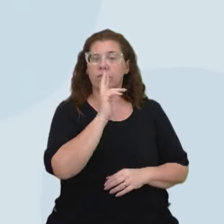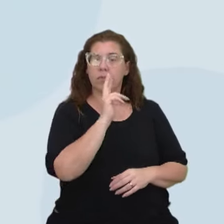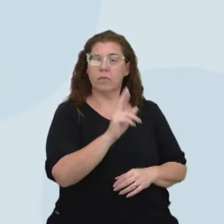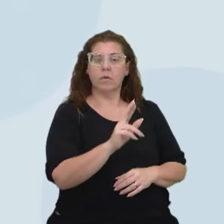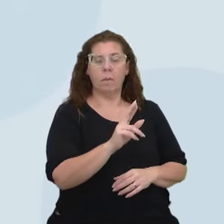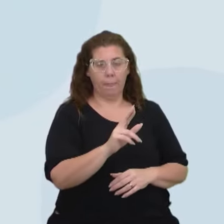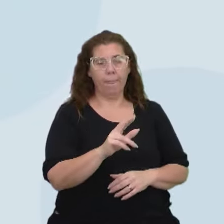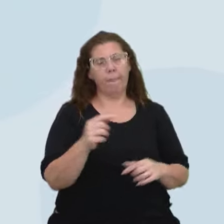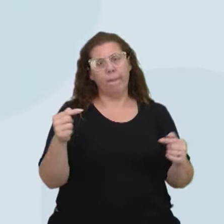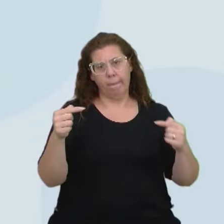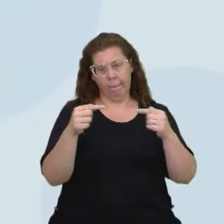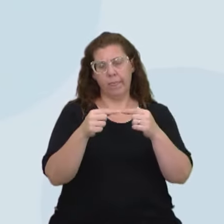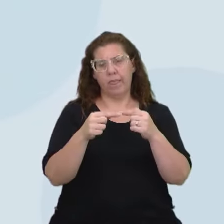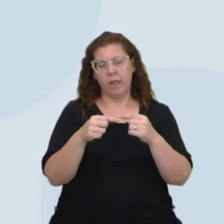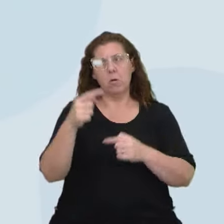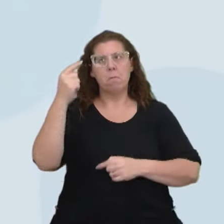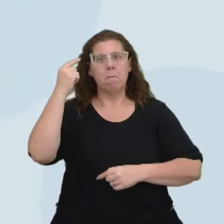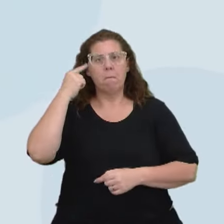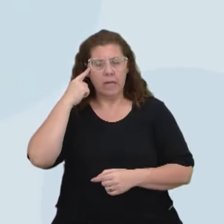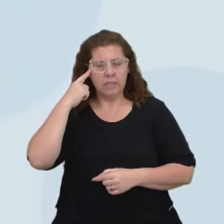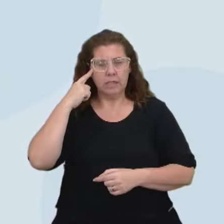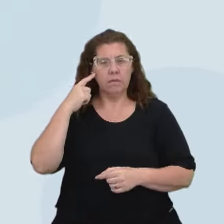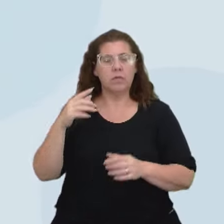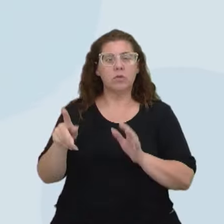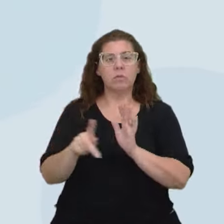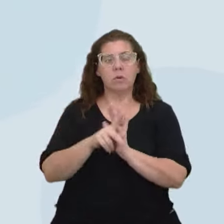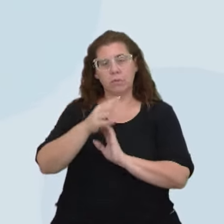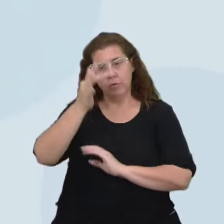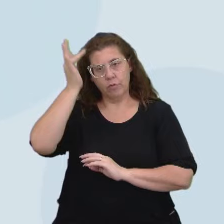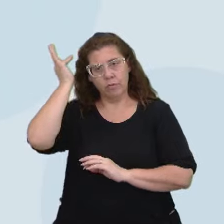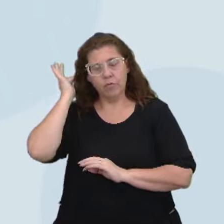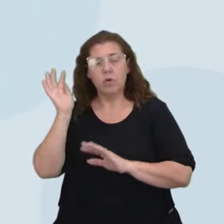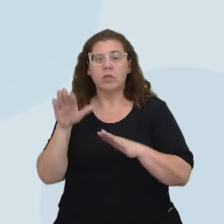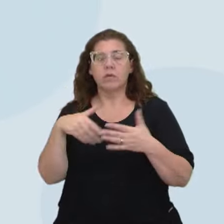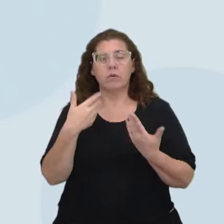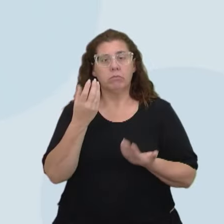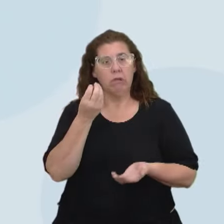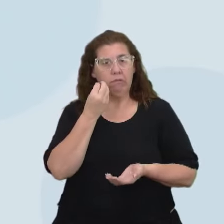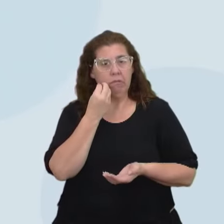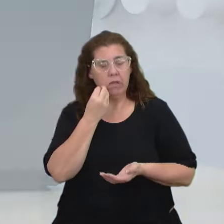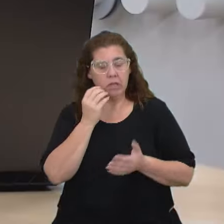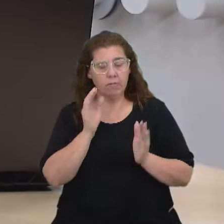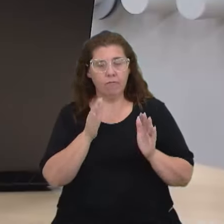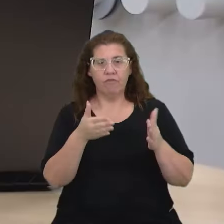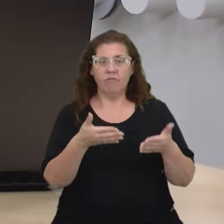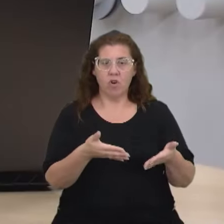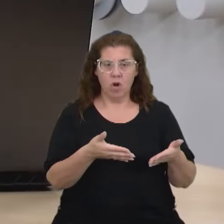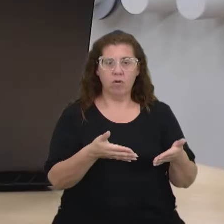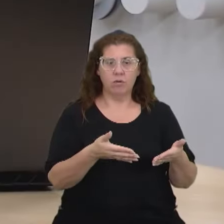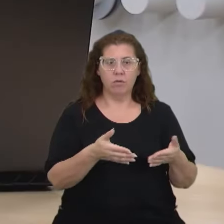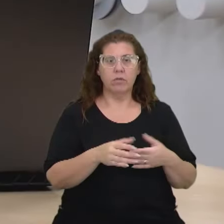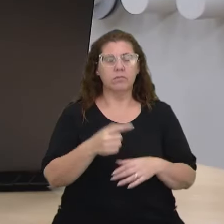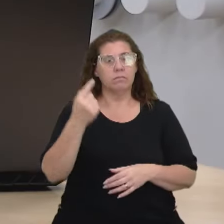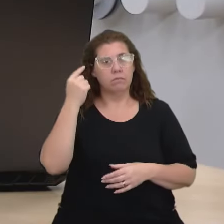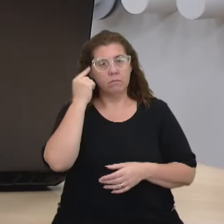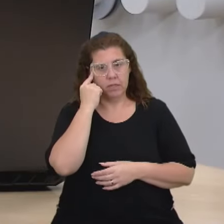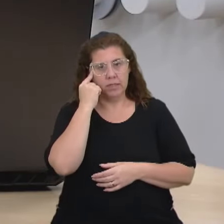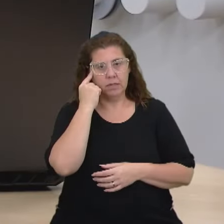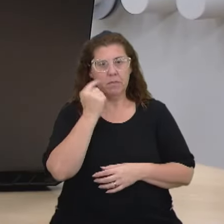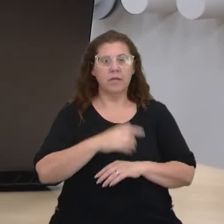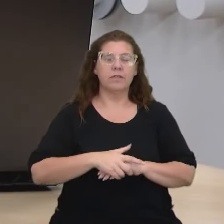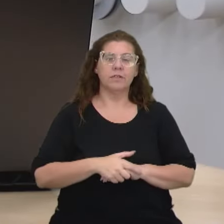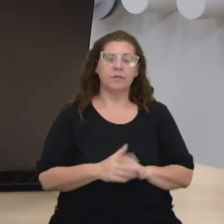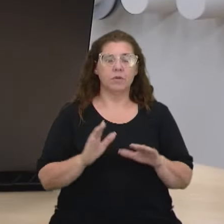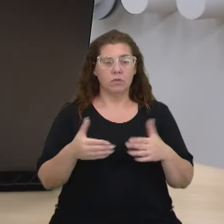mais de acordo, né, com o pensamento do próprio Foucault. Então, vamos tentar, né, nos focar, nos concentrar no pensamento Foucaultiano